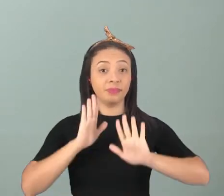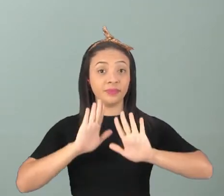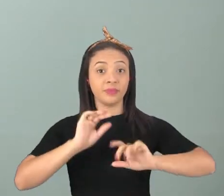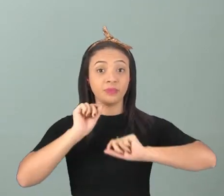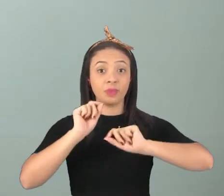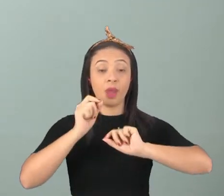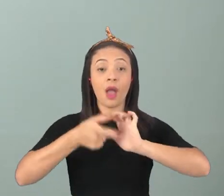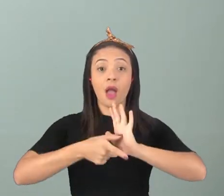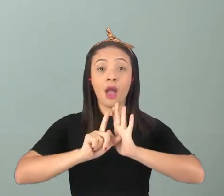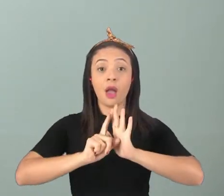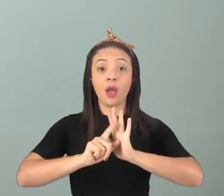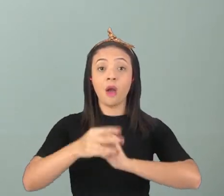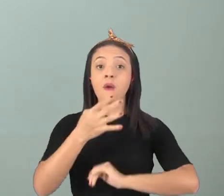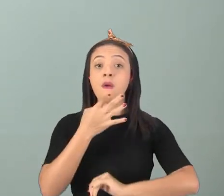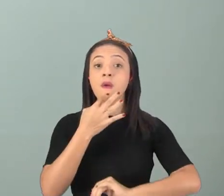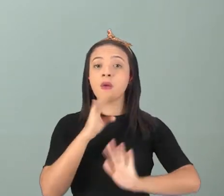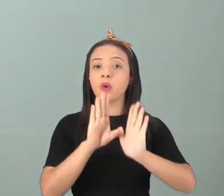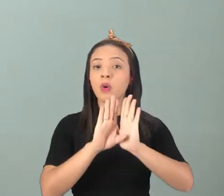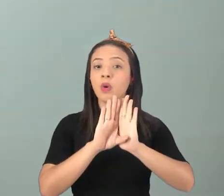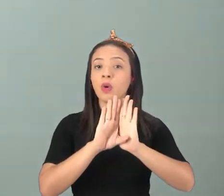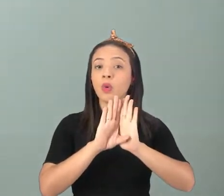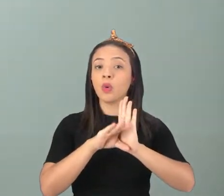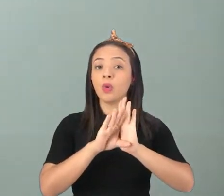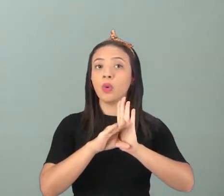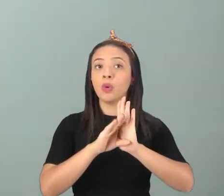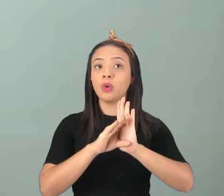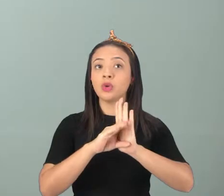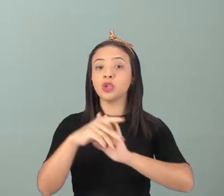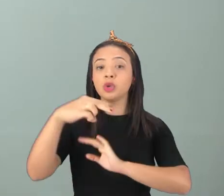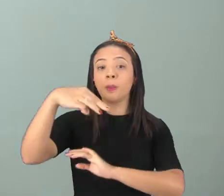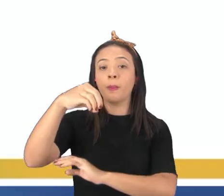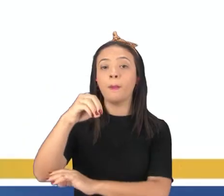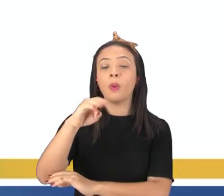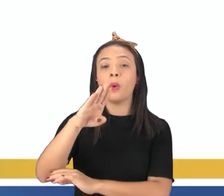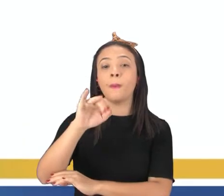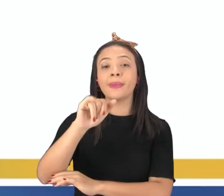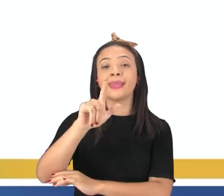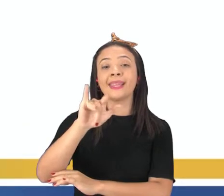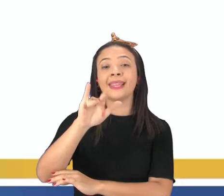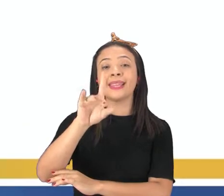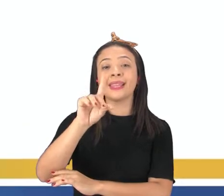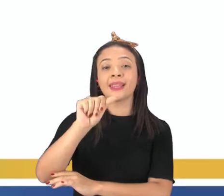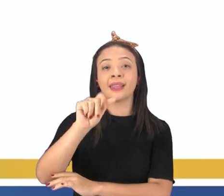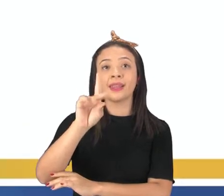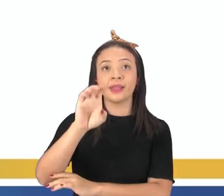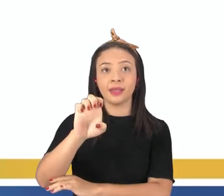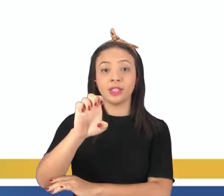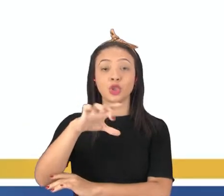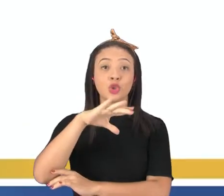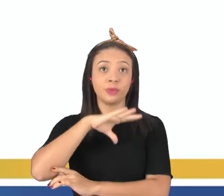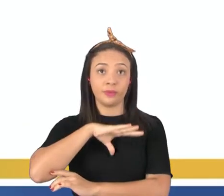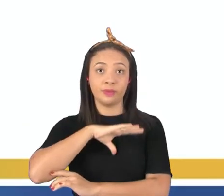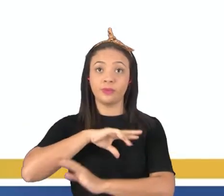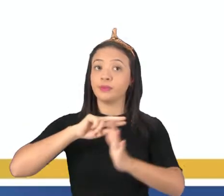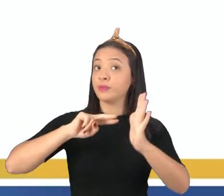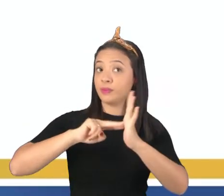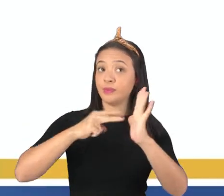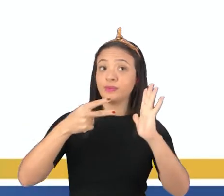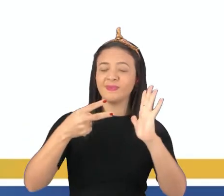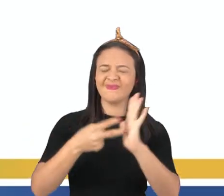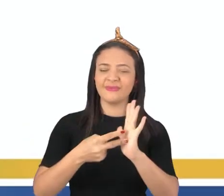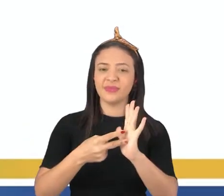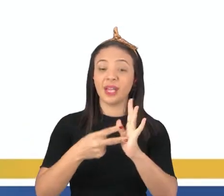vamos primeiro ver o conceito de mobilidade? Vamos lá então comigo. A mobilidade urbana refere-se